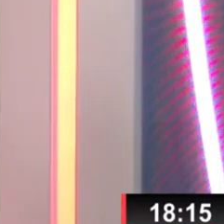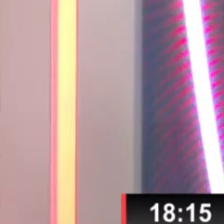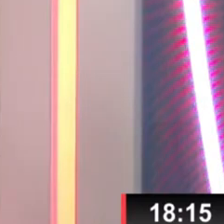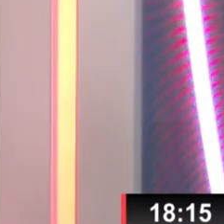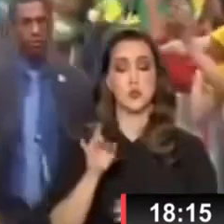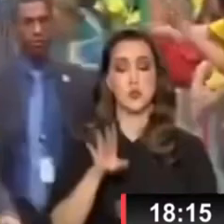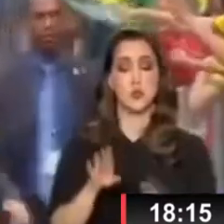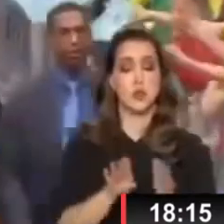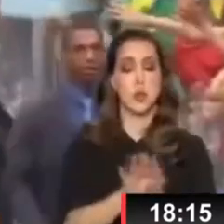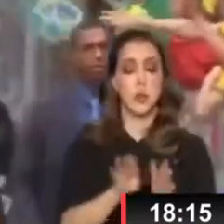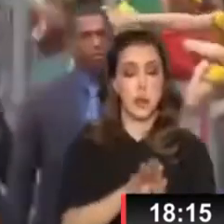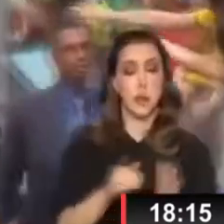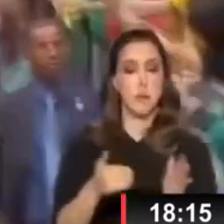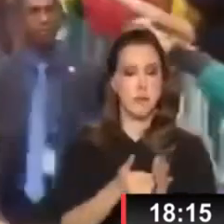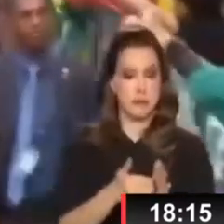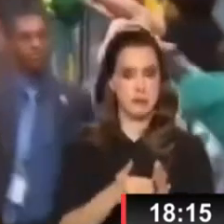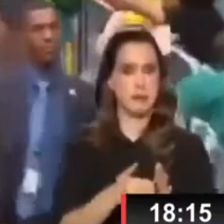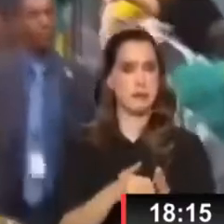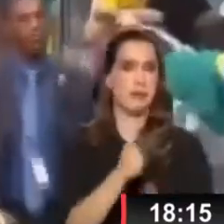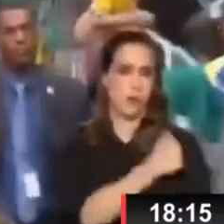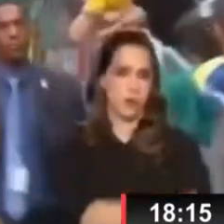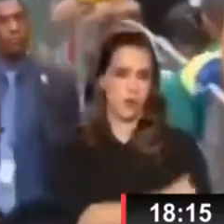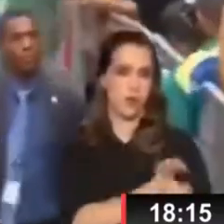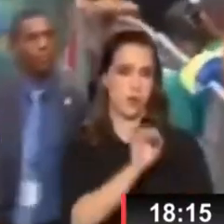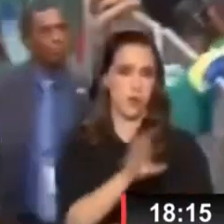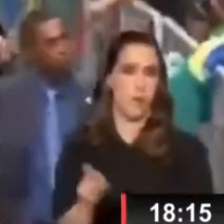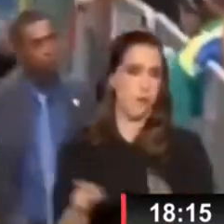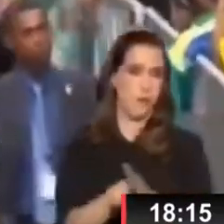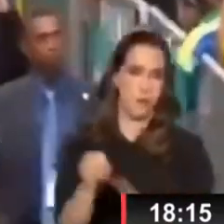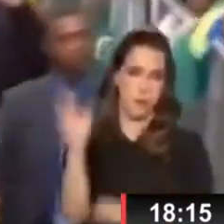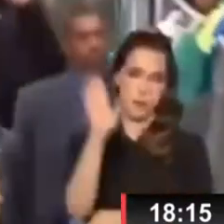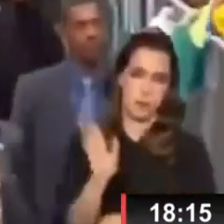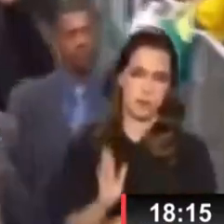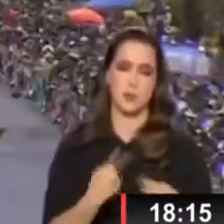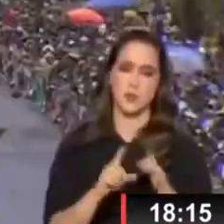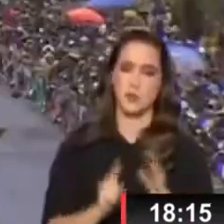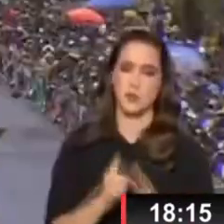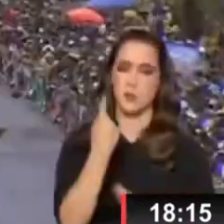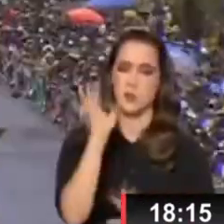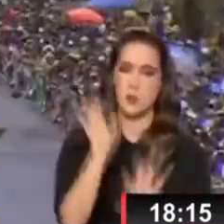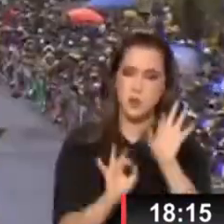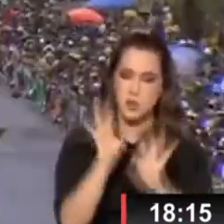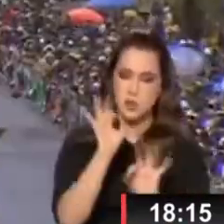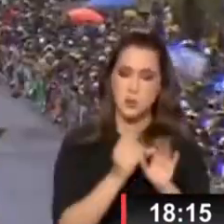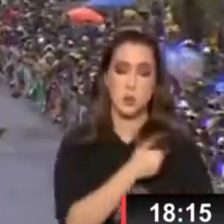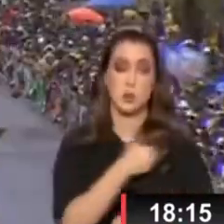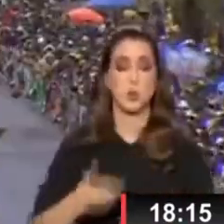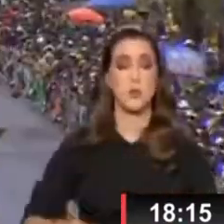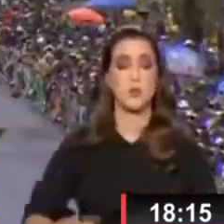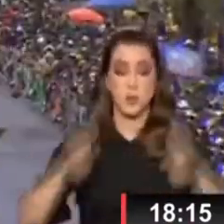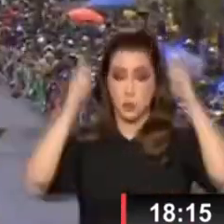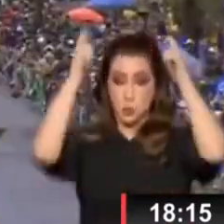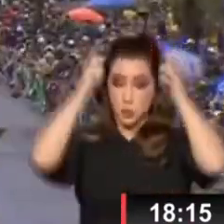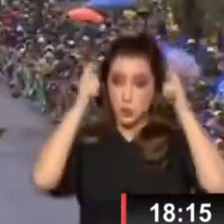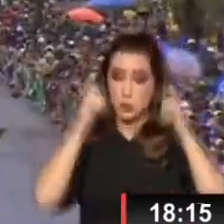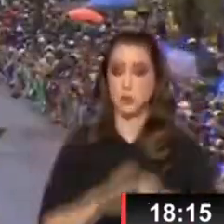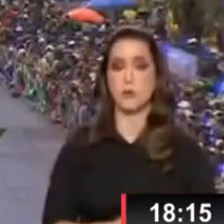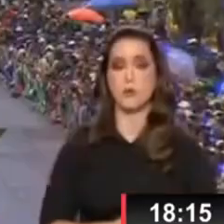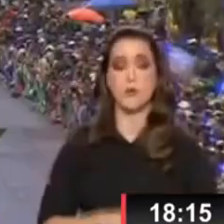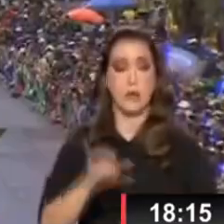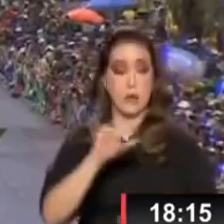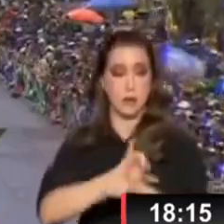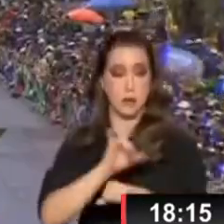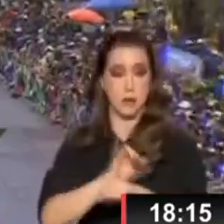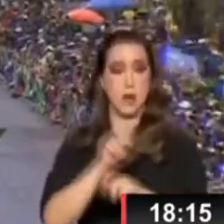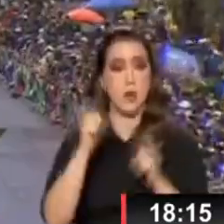Brasil. A programação do presidente Jair Bolsonaro para comemorar o bicentenário da independência do Brasil nesta quarta-feira começou cedo em